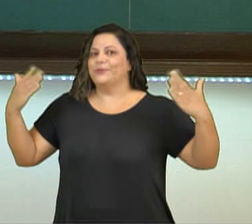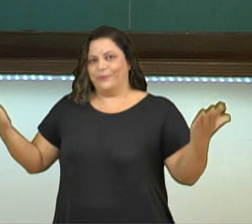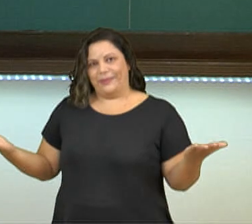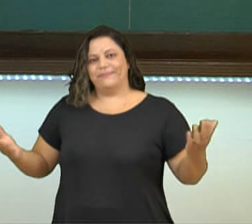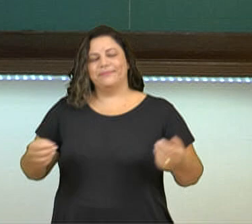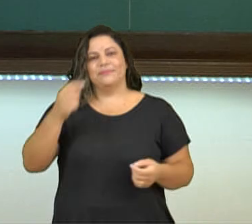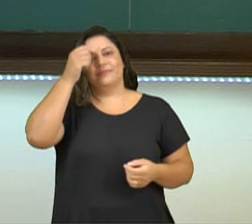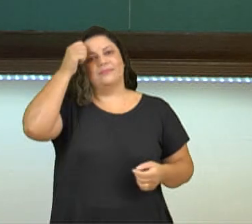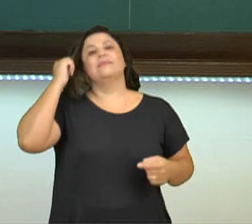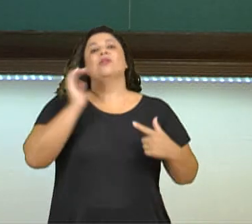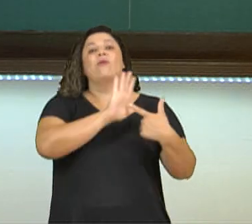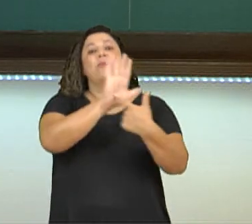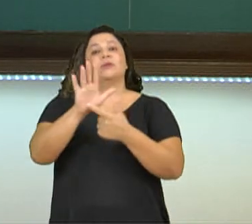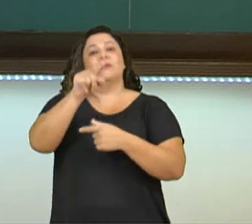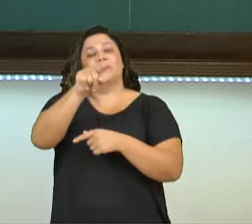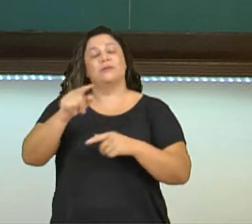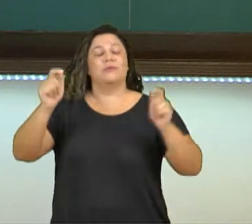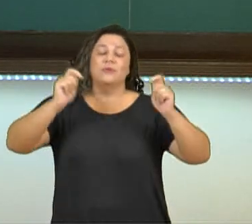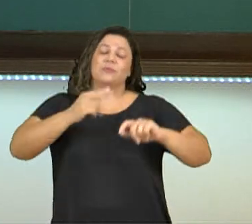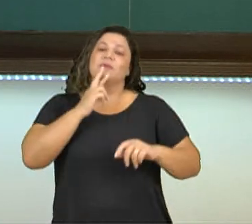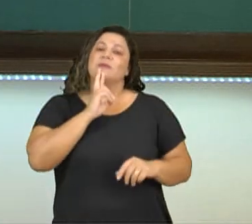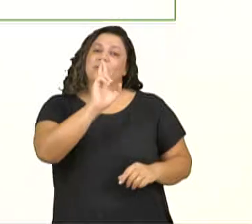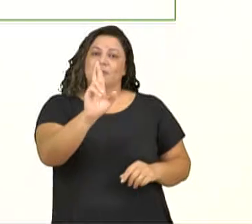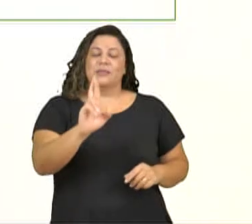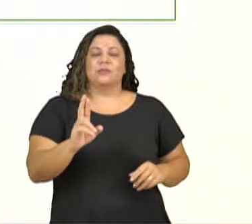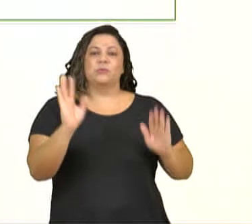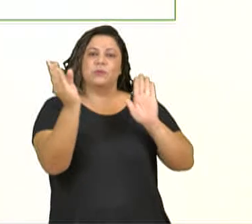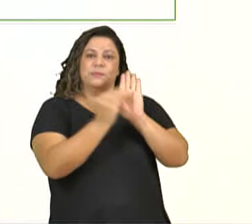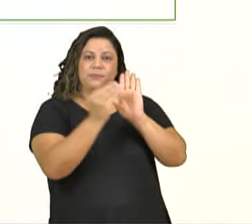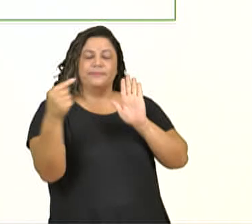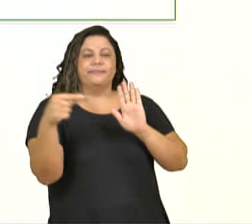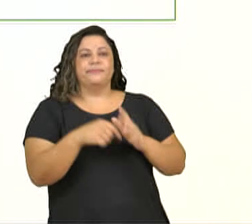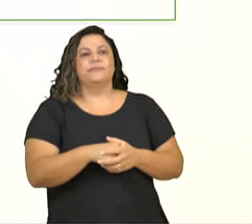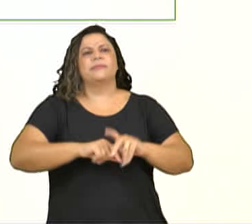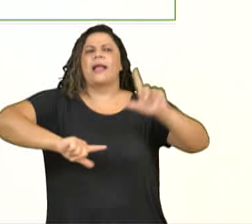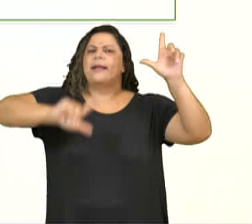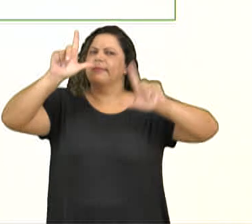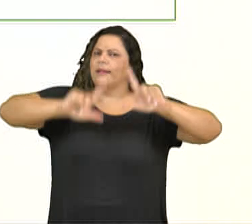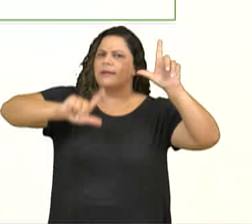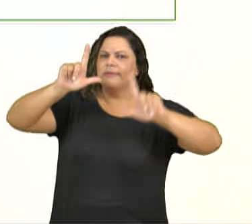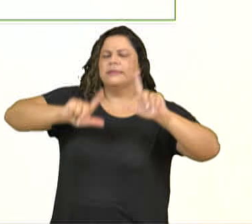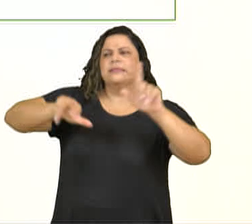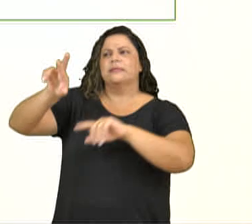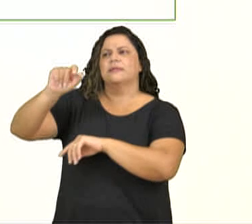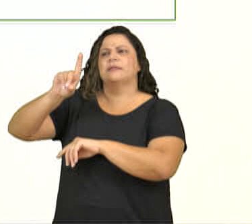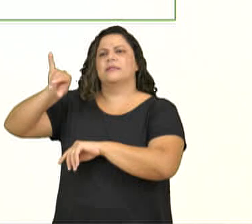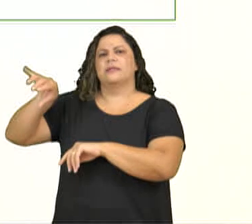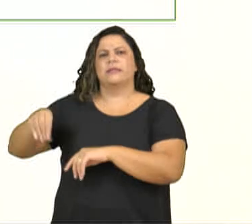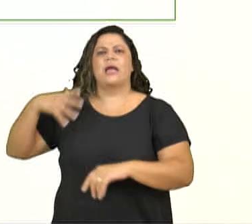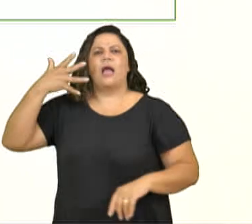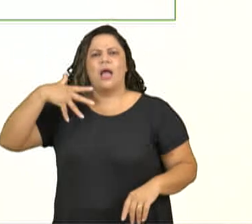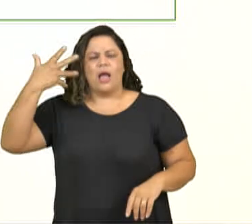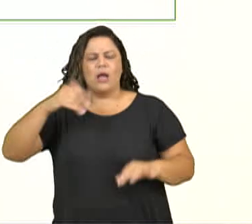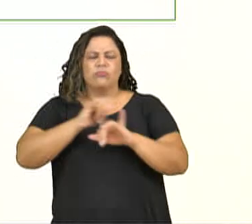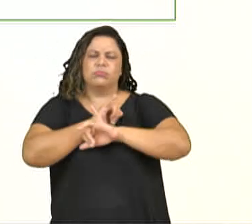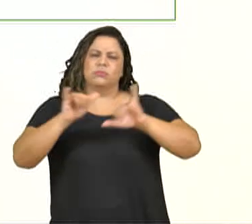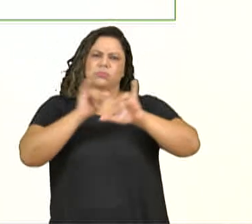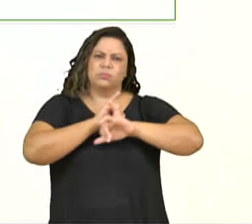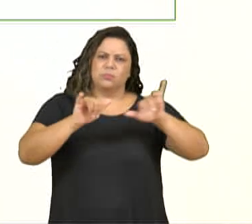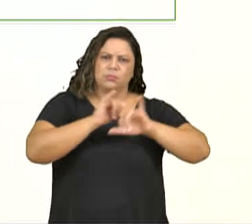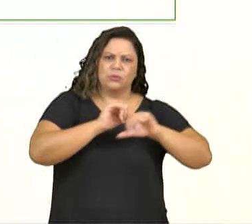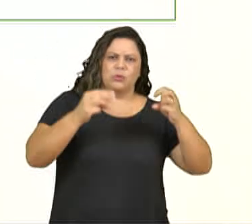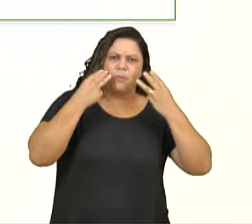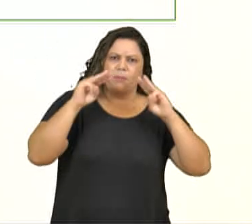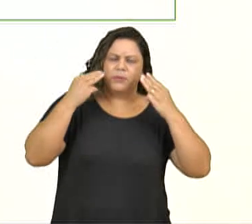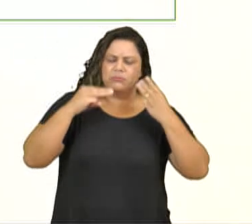Vou apresentar aqui para você a possível resposta que você poderia ter posto. Televisão e rádio por meio de anúncios inseridos na programação, as